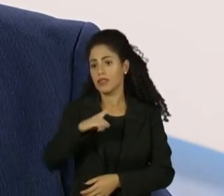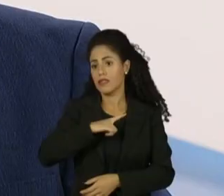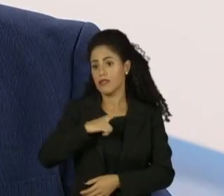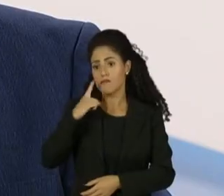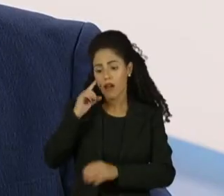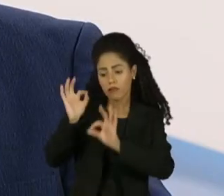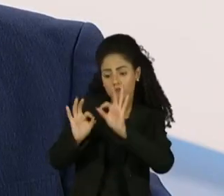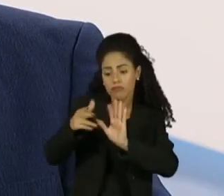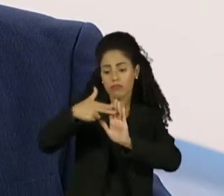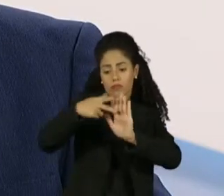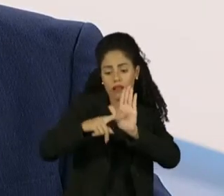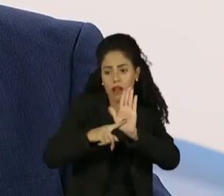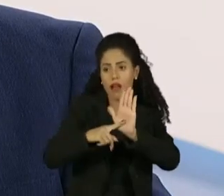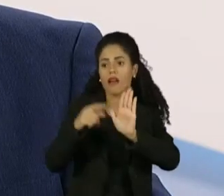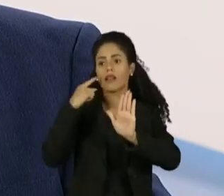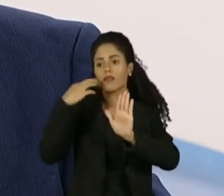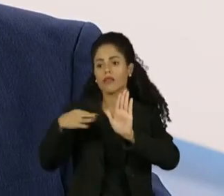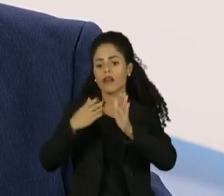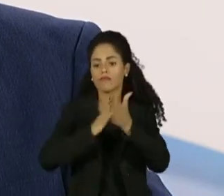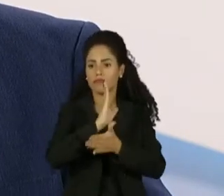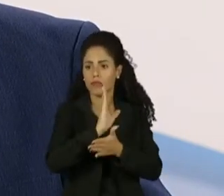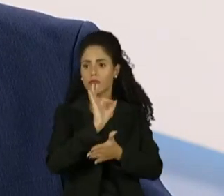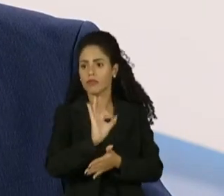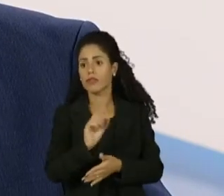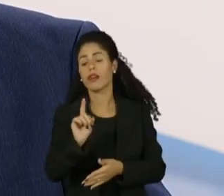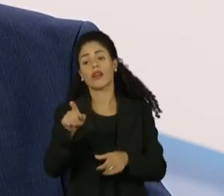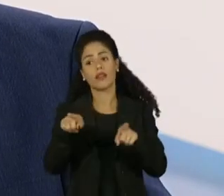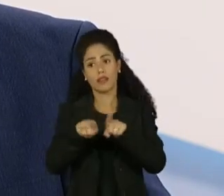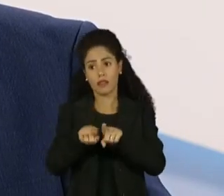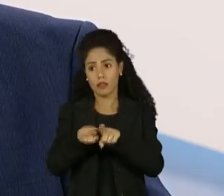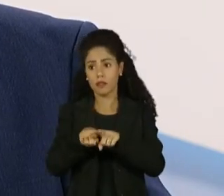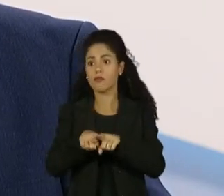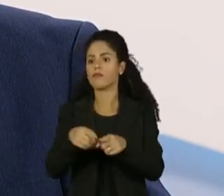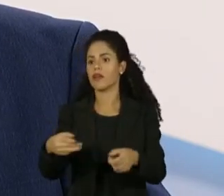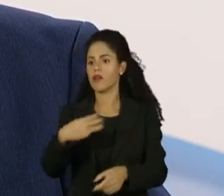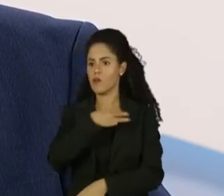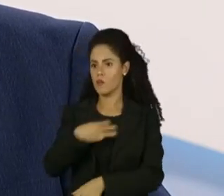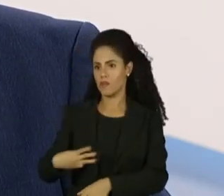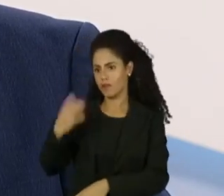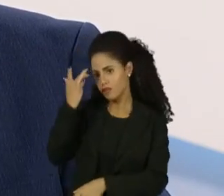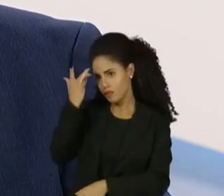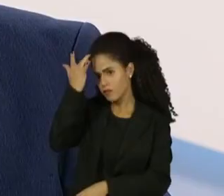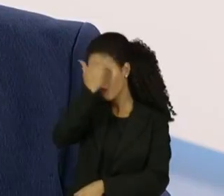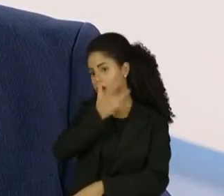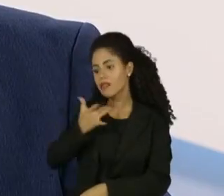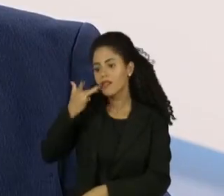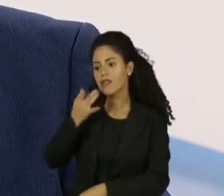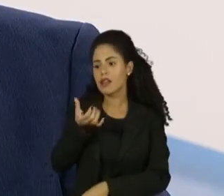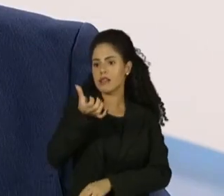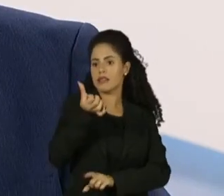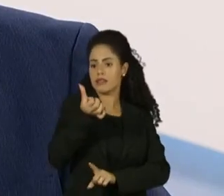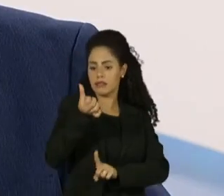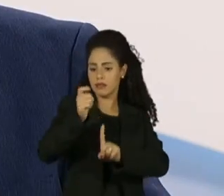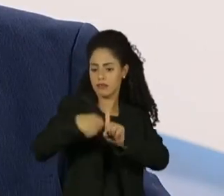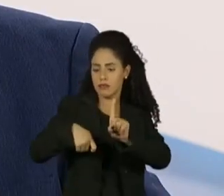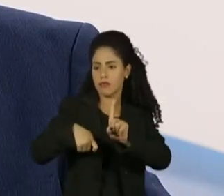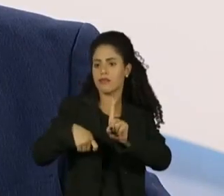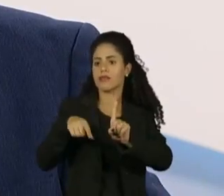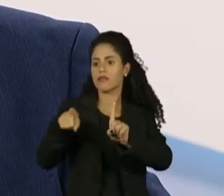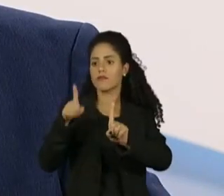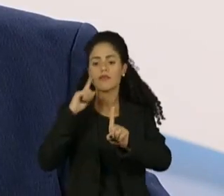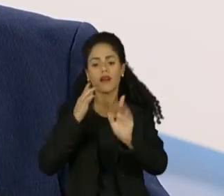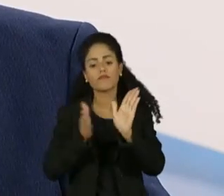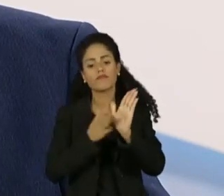manda um projeto de lei na contramão do que foi aprovado. E o pior, o ministro Haddad passou praticamente 6 meses afirmando que iria mandar